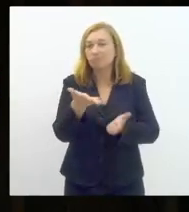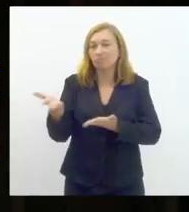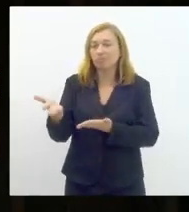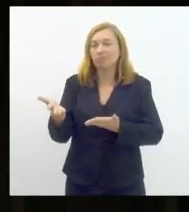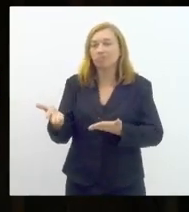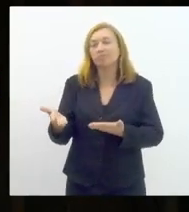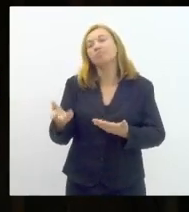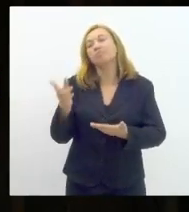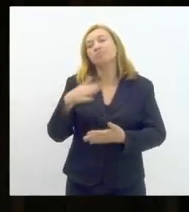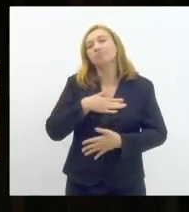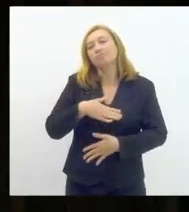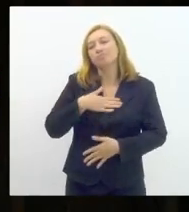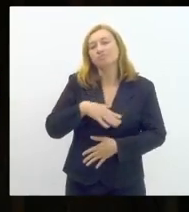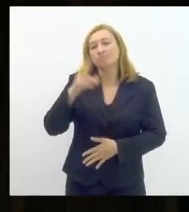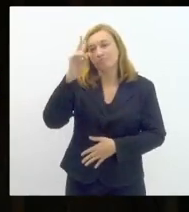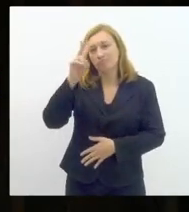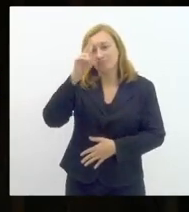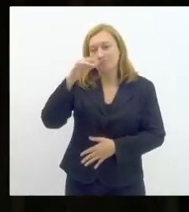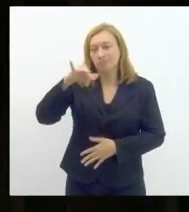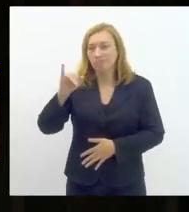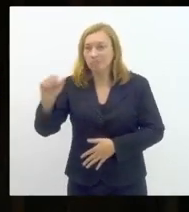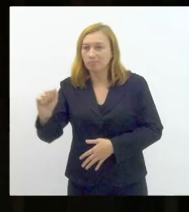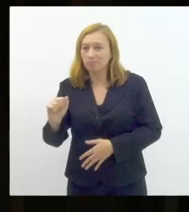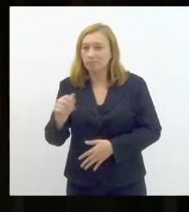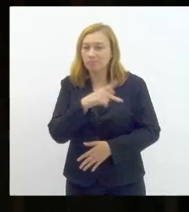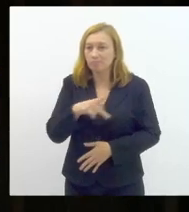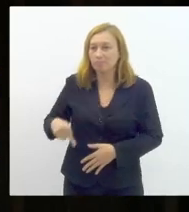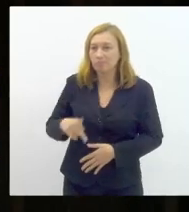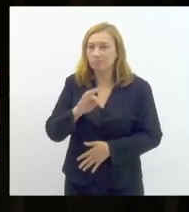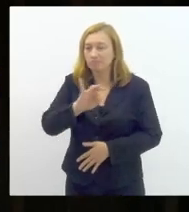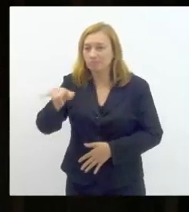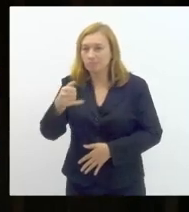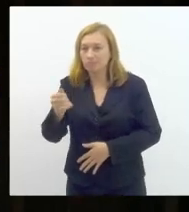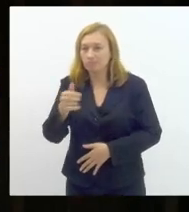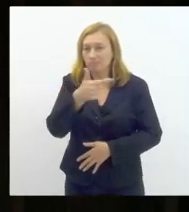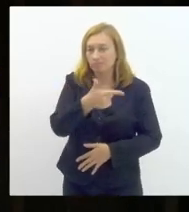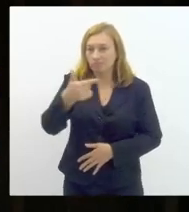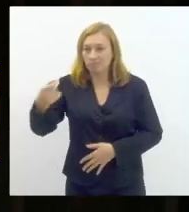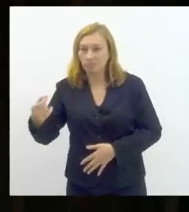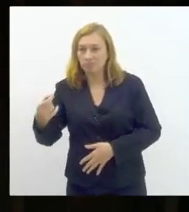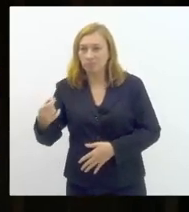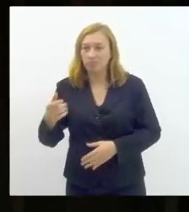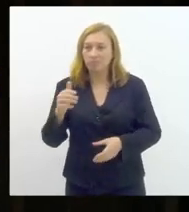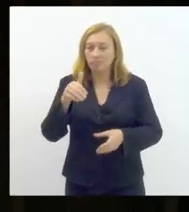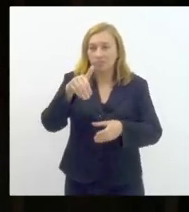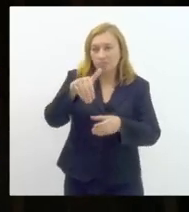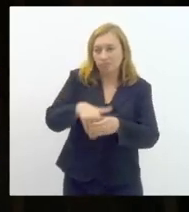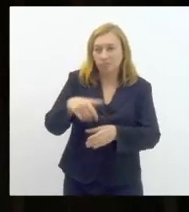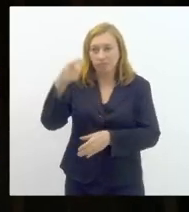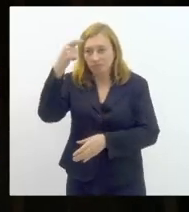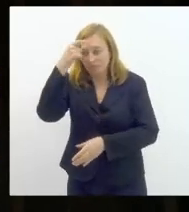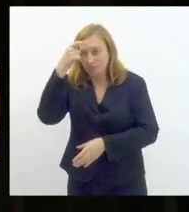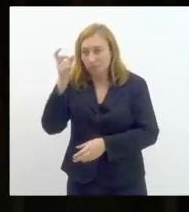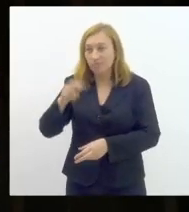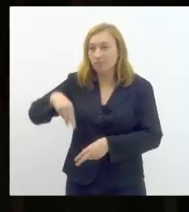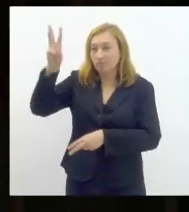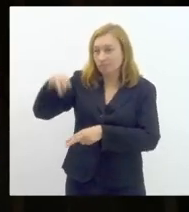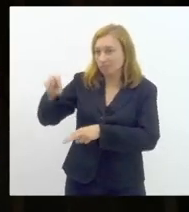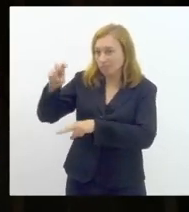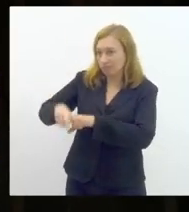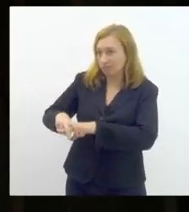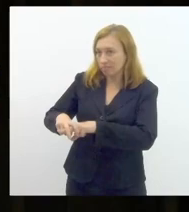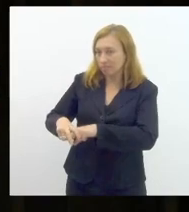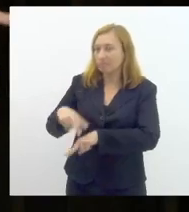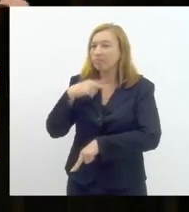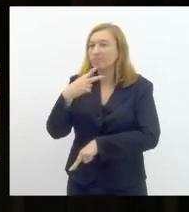gostaria de lembrar o que a Maísa, presidente do PJ de 2020, falou. Votem com consciência, porque quem sentar ali vai ser a voz de